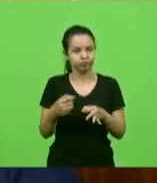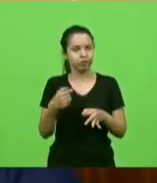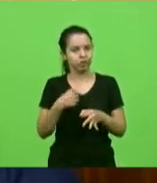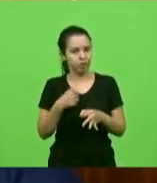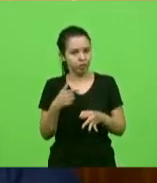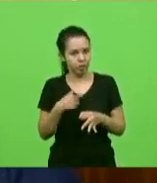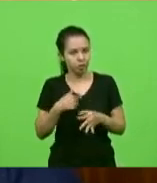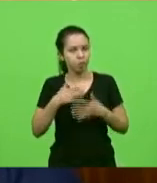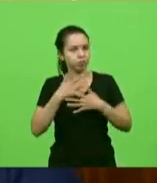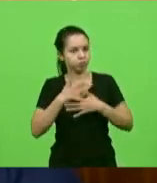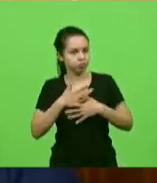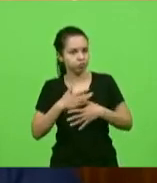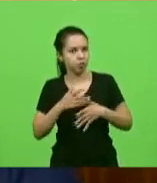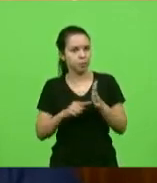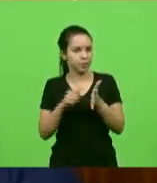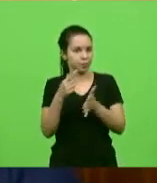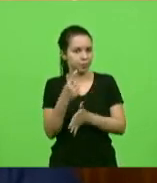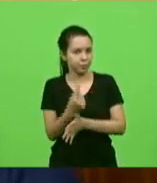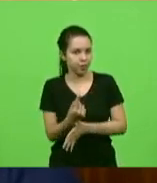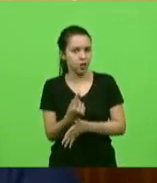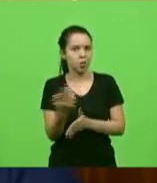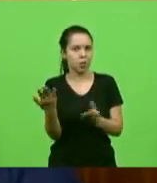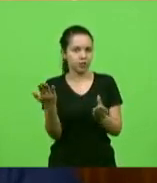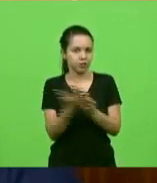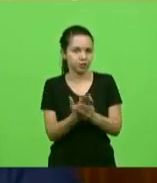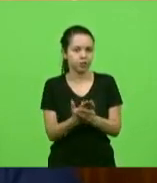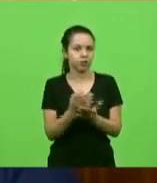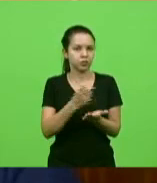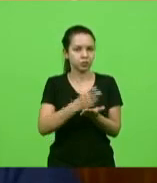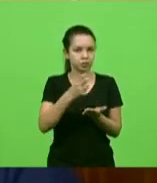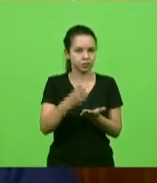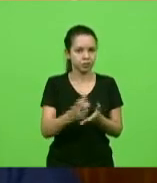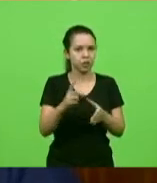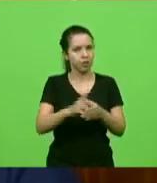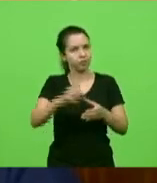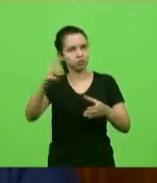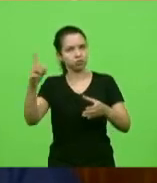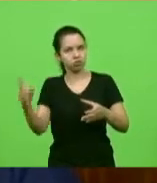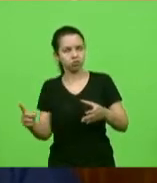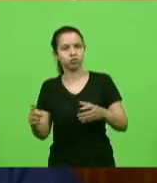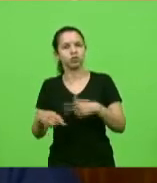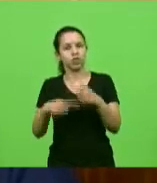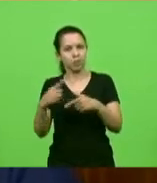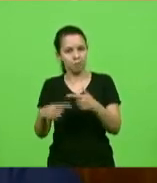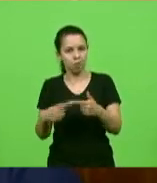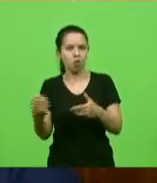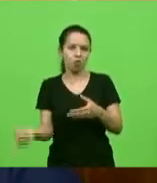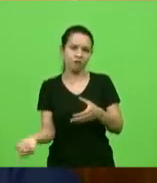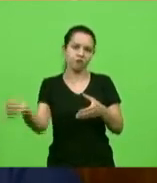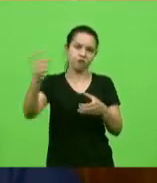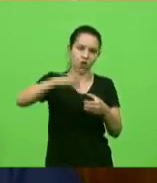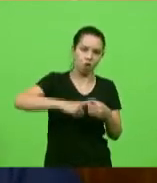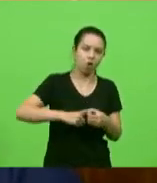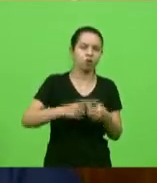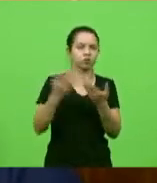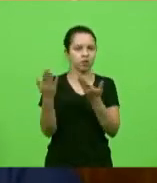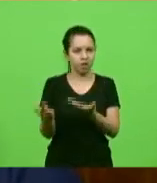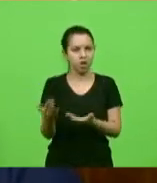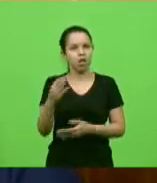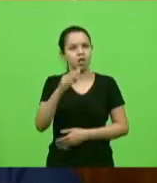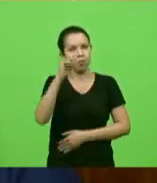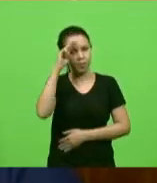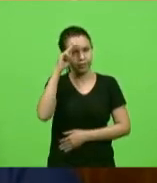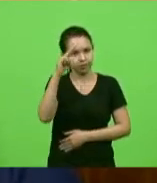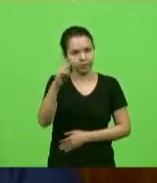do primeiro processo de impeachment, que inicialmente afastou e depois devolveu ao cargo o governador Carlos Moisés